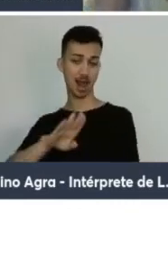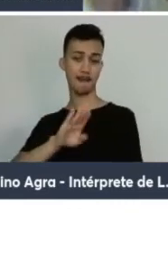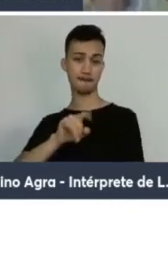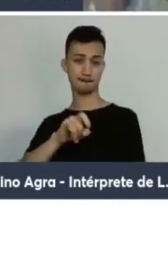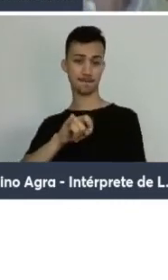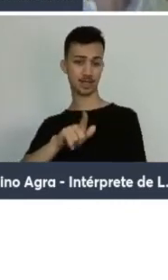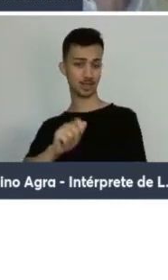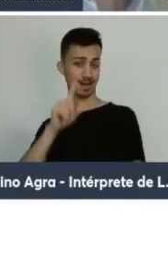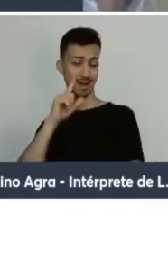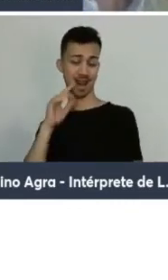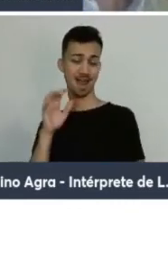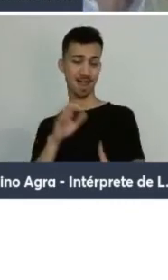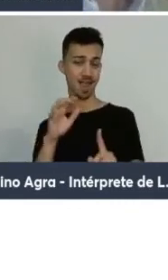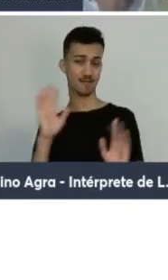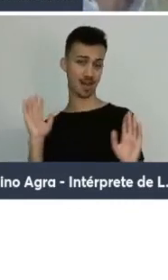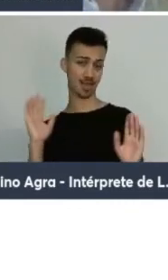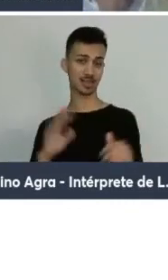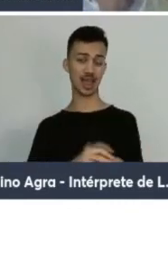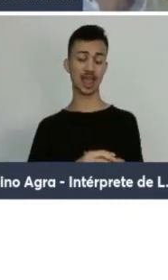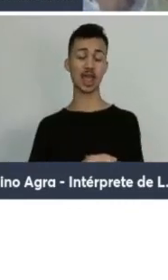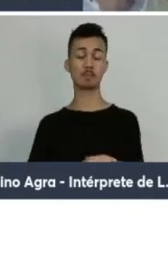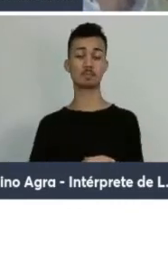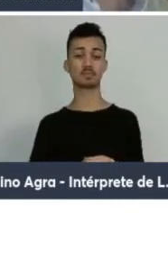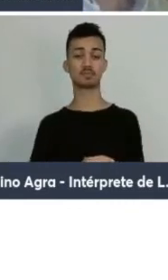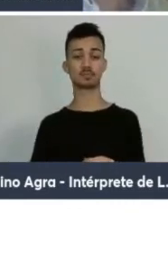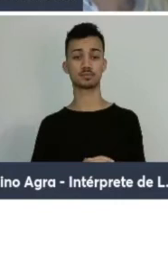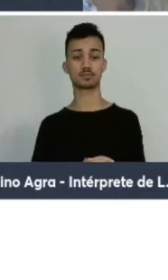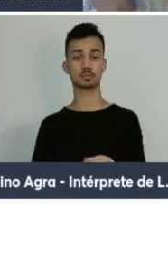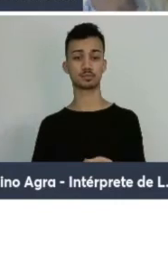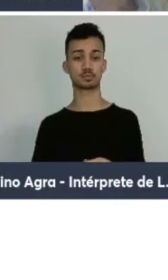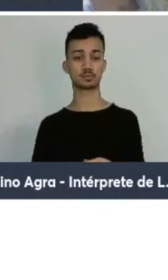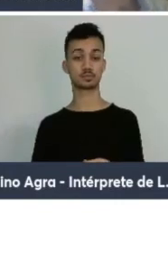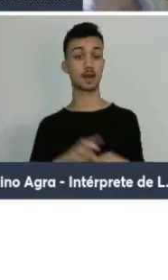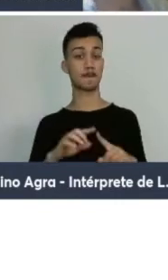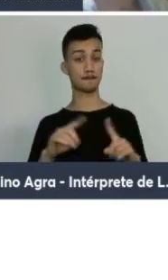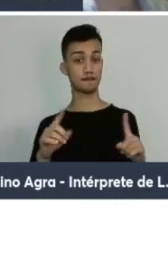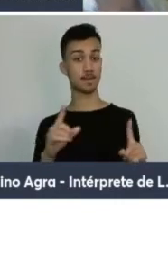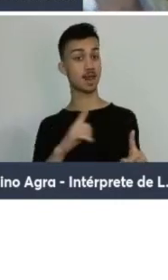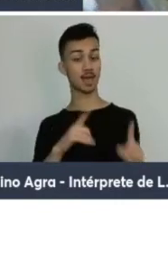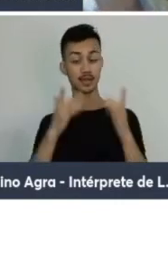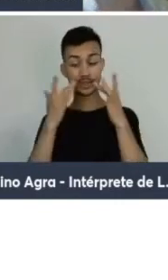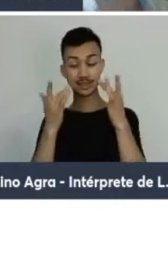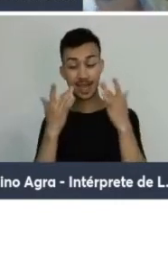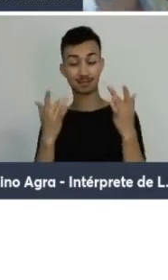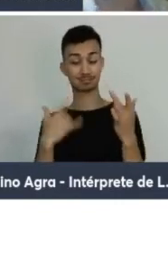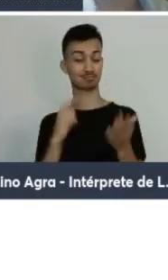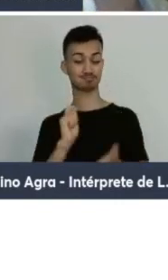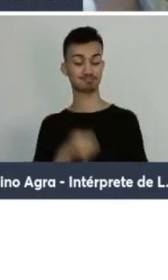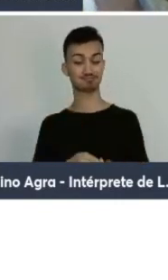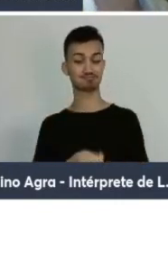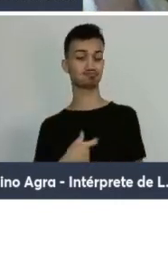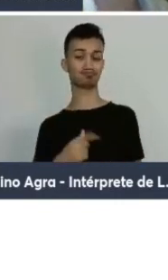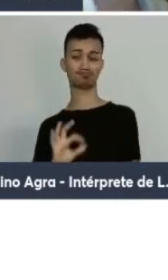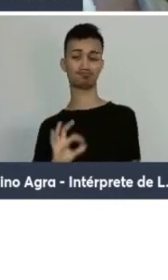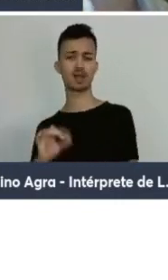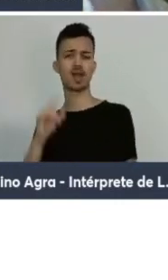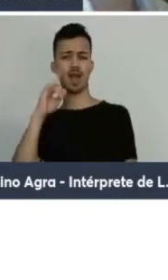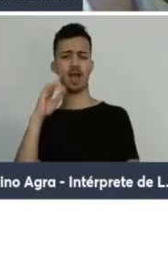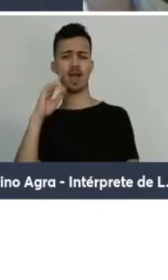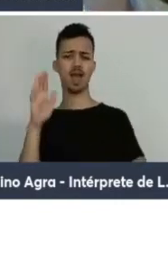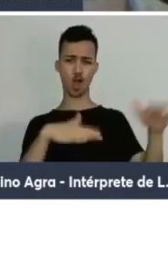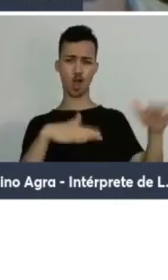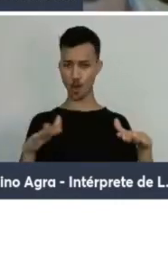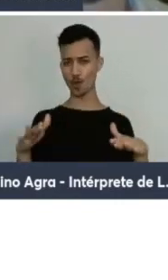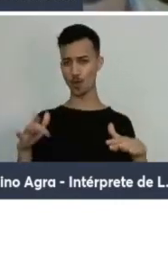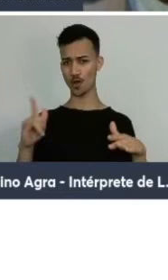clube no máximo, né? É, mas, assim, teatro tinha pouco dinheiro, mas eu lembro que tinha umas boates que às vezes